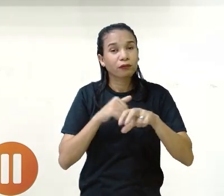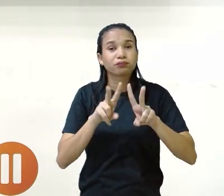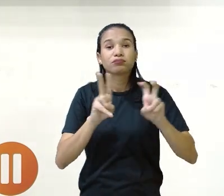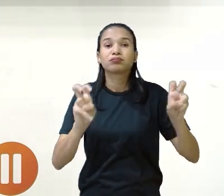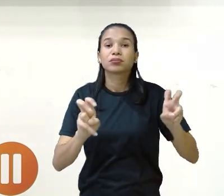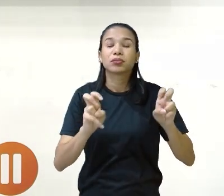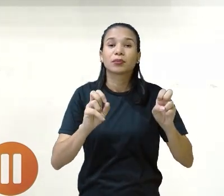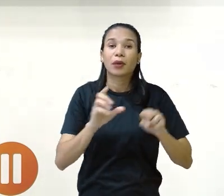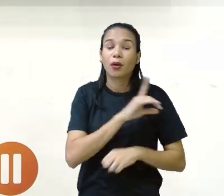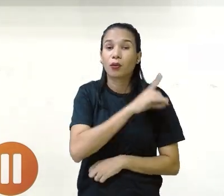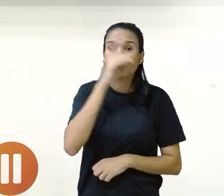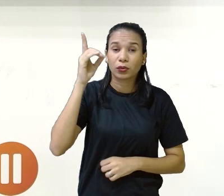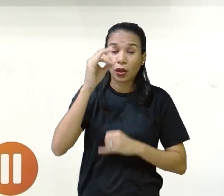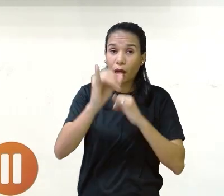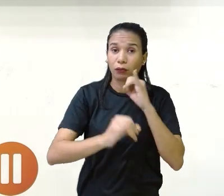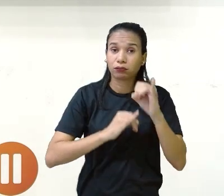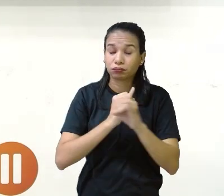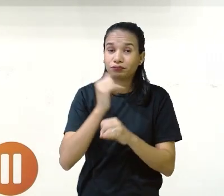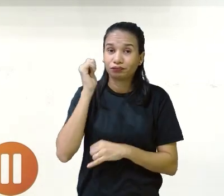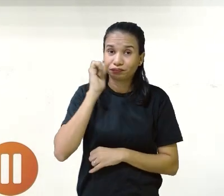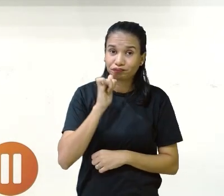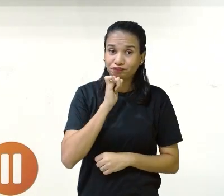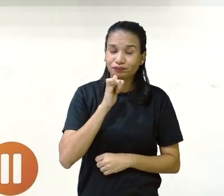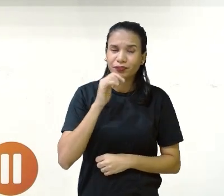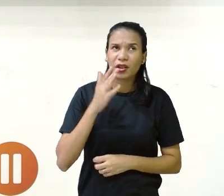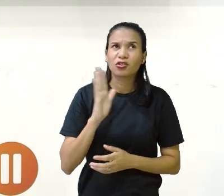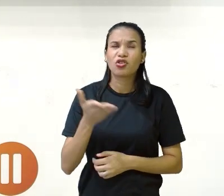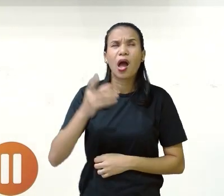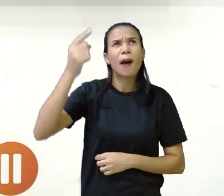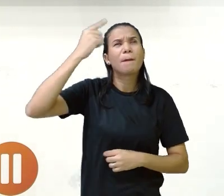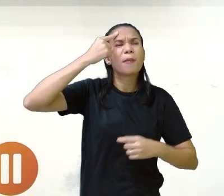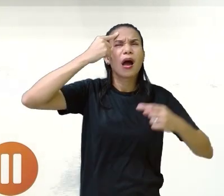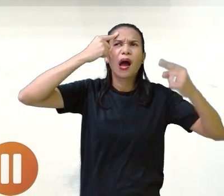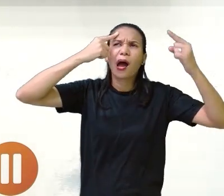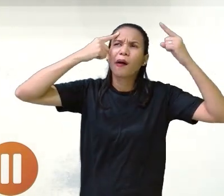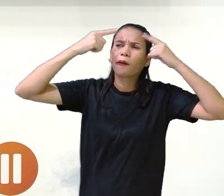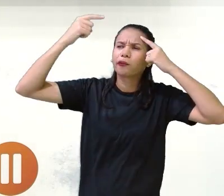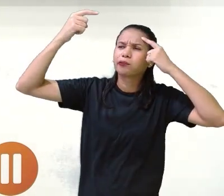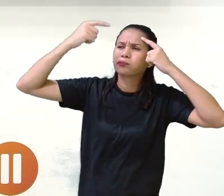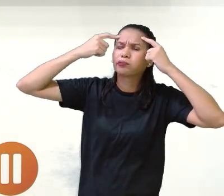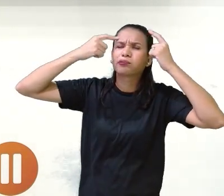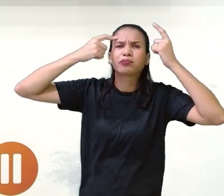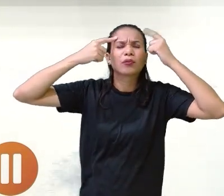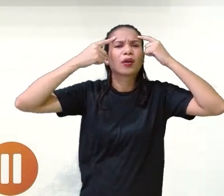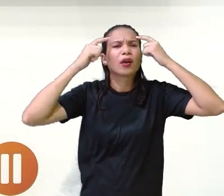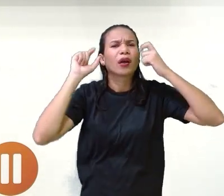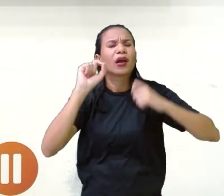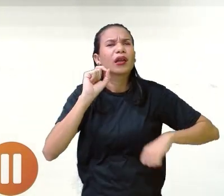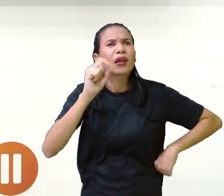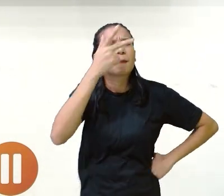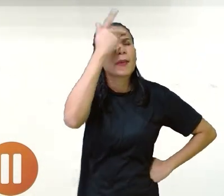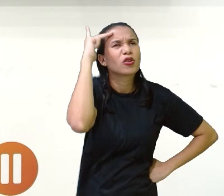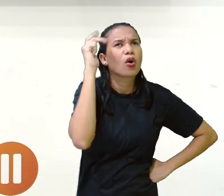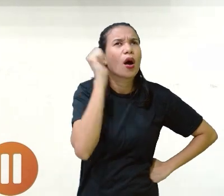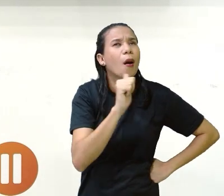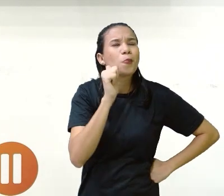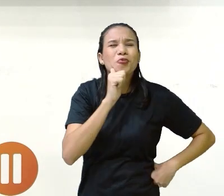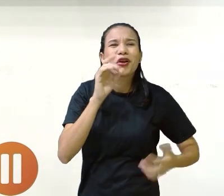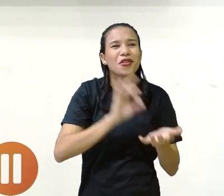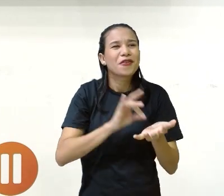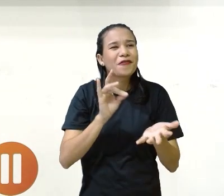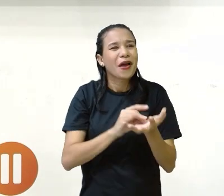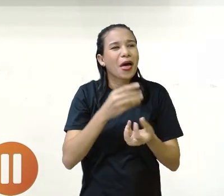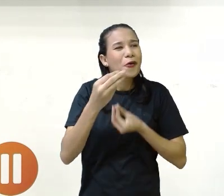Dia Internacional da Mulher. Já começa a pensar comigo. Quem é a mulher que te inspira? Quem